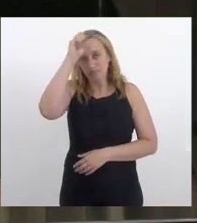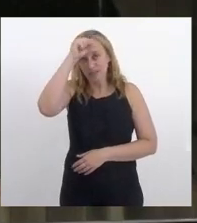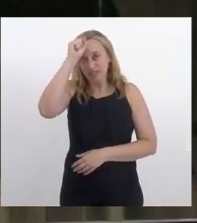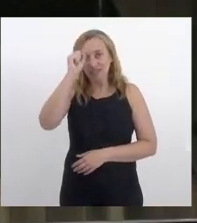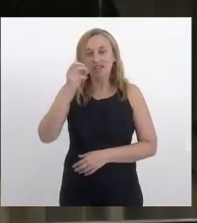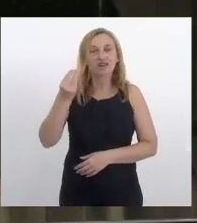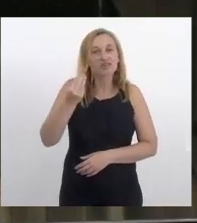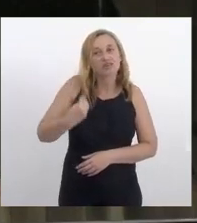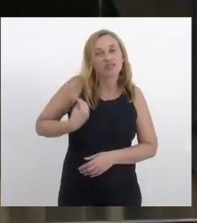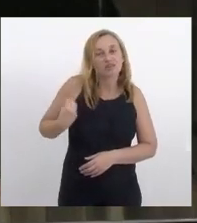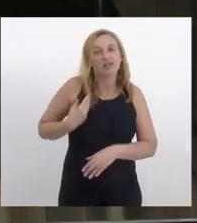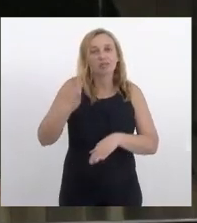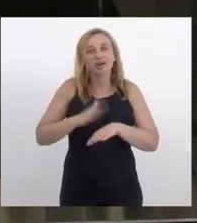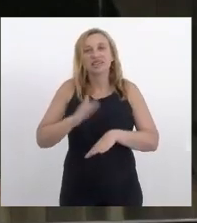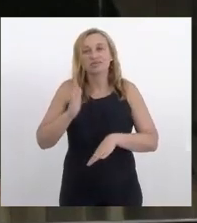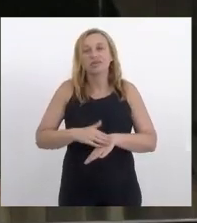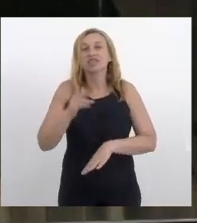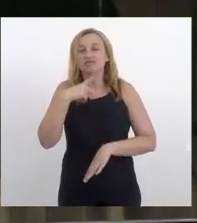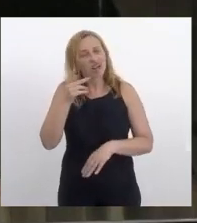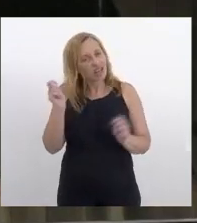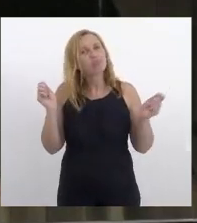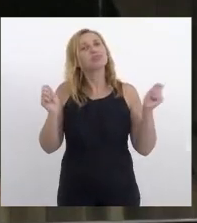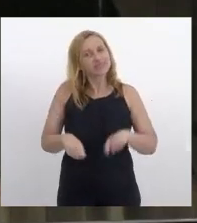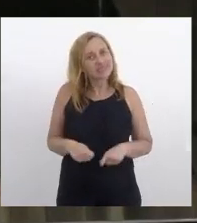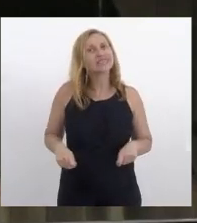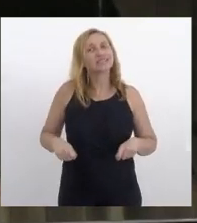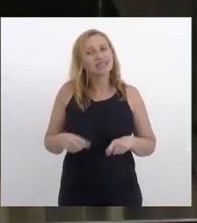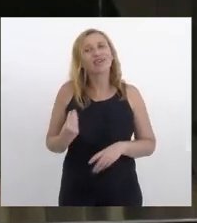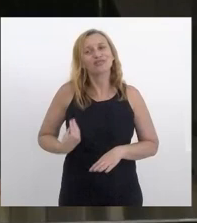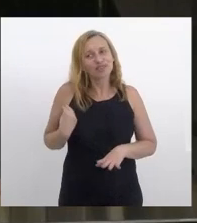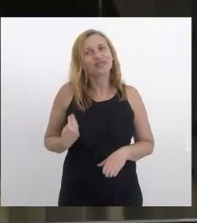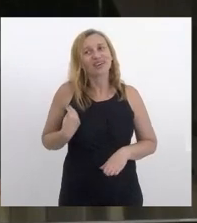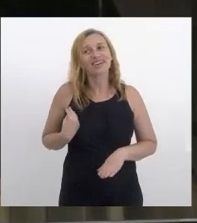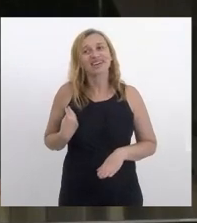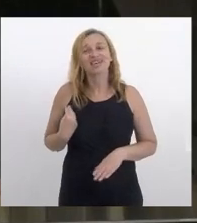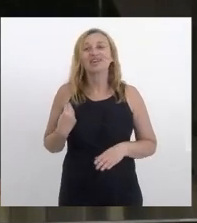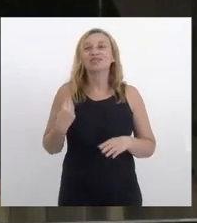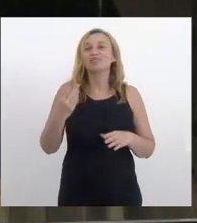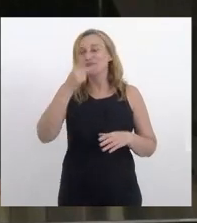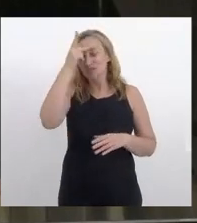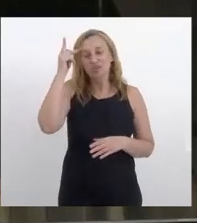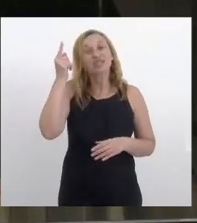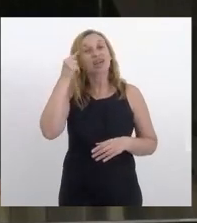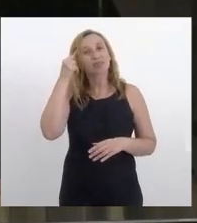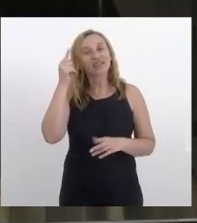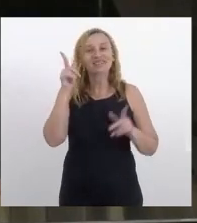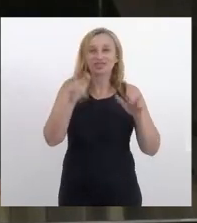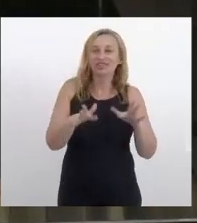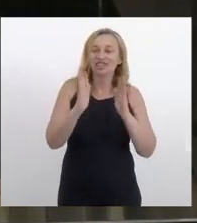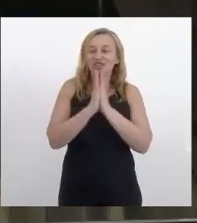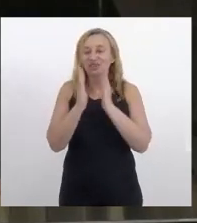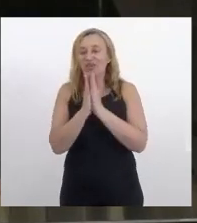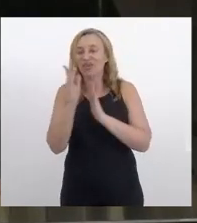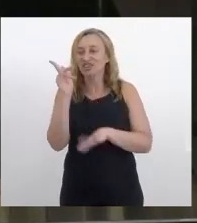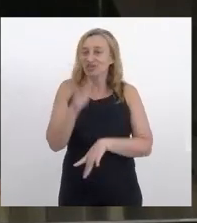a conviver e dizer que é possível conviver com pessoas que pensam diferente, que rezam diferente, têm tradições